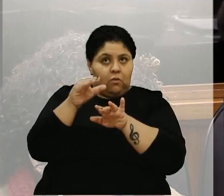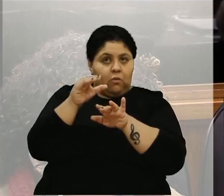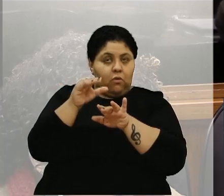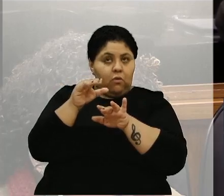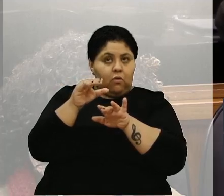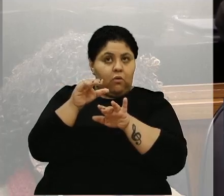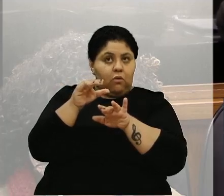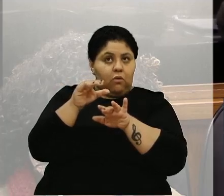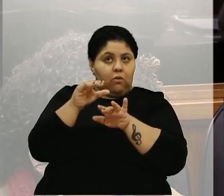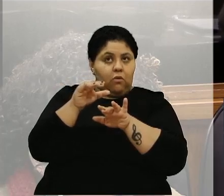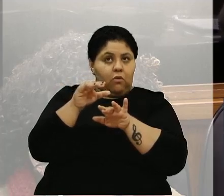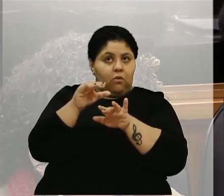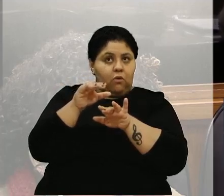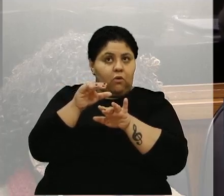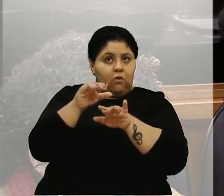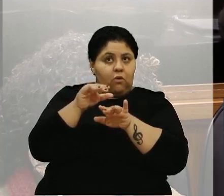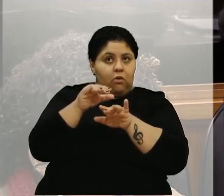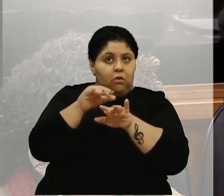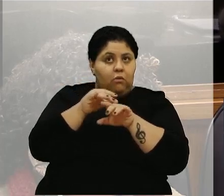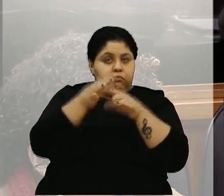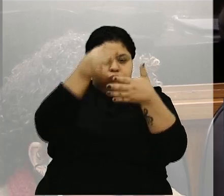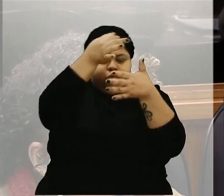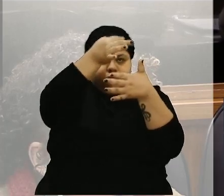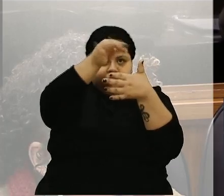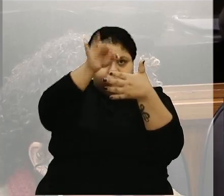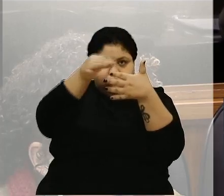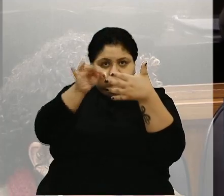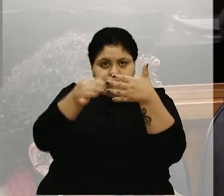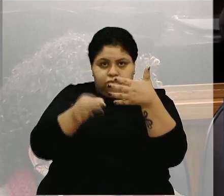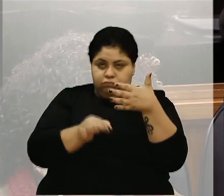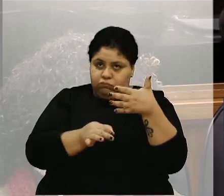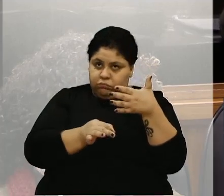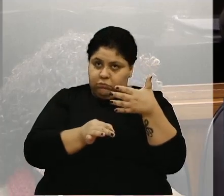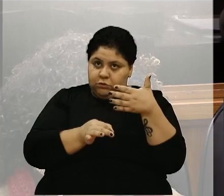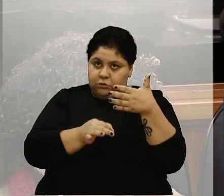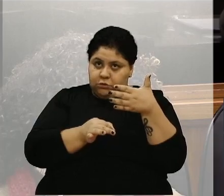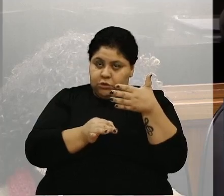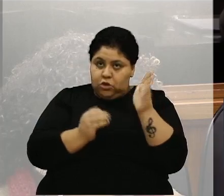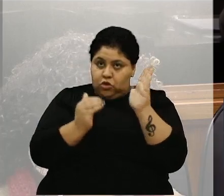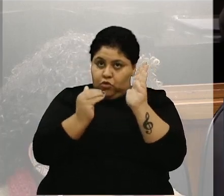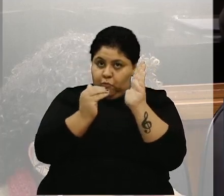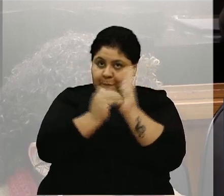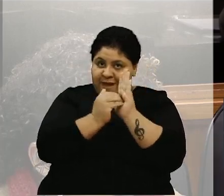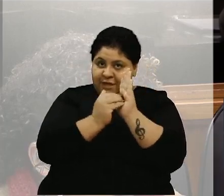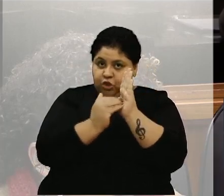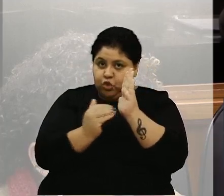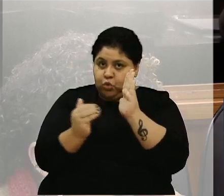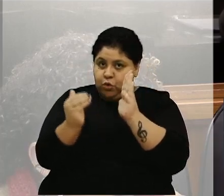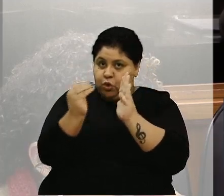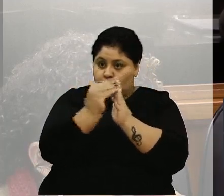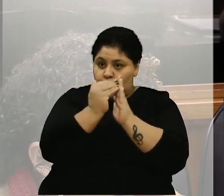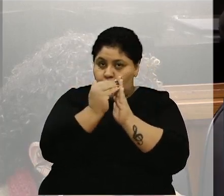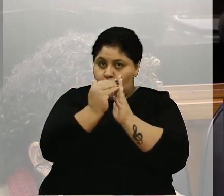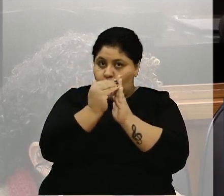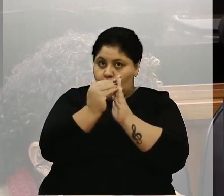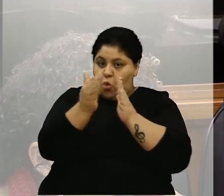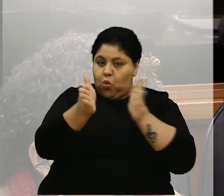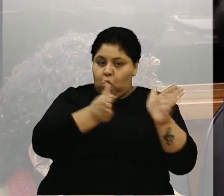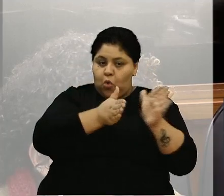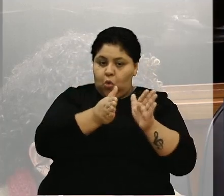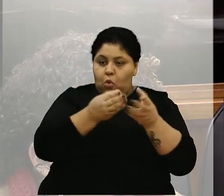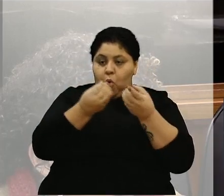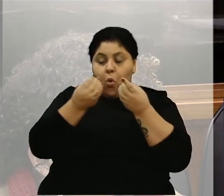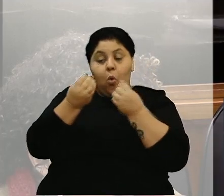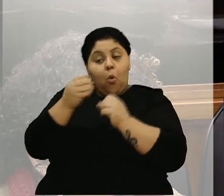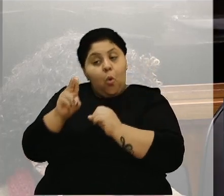com mudanças efetivas no médio, e no longo prazo, ou todas as pesquisas